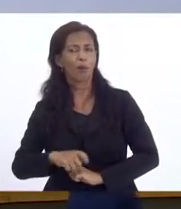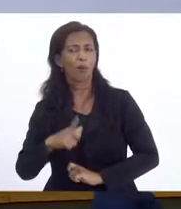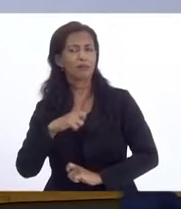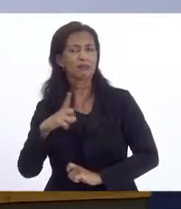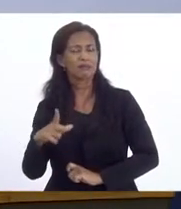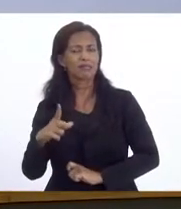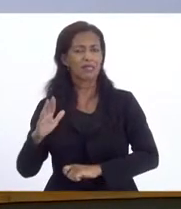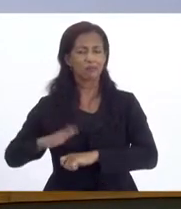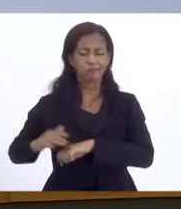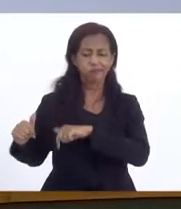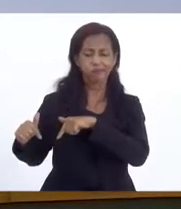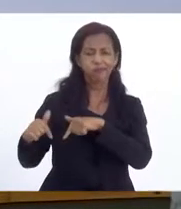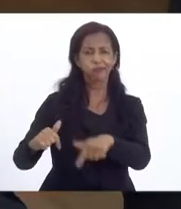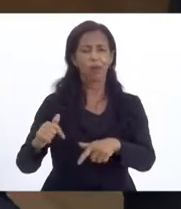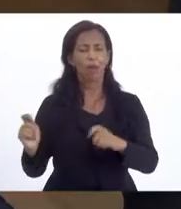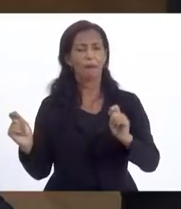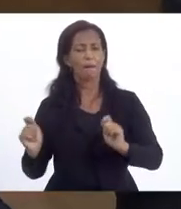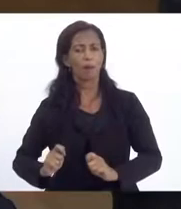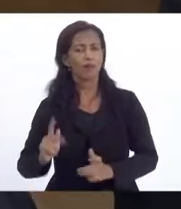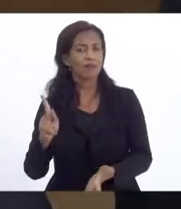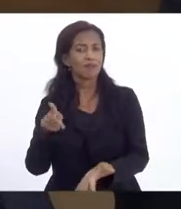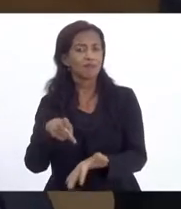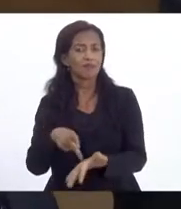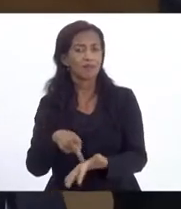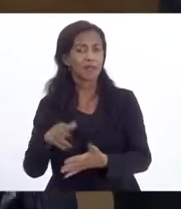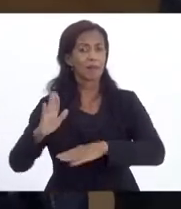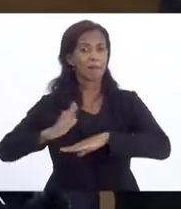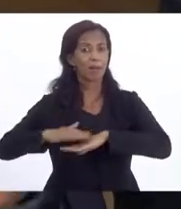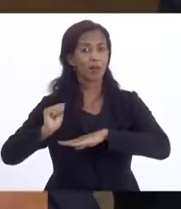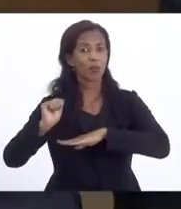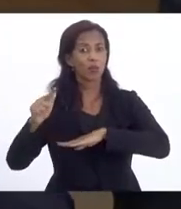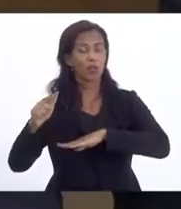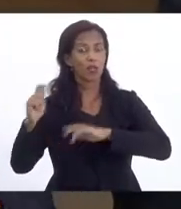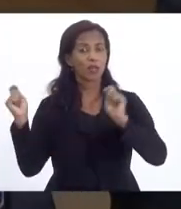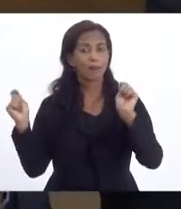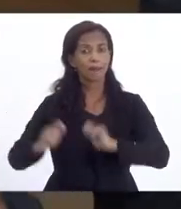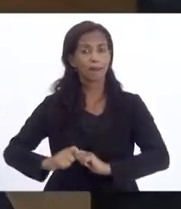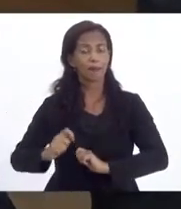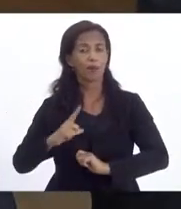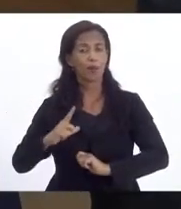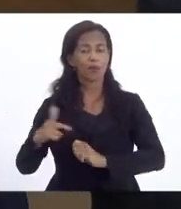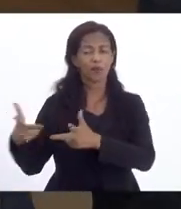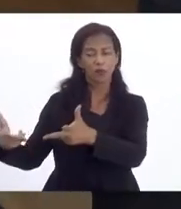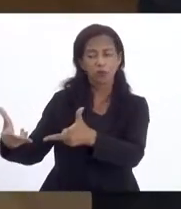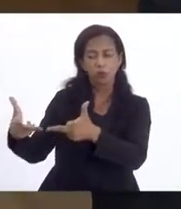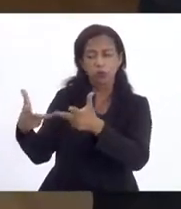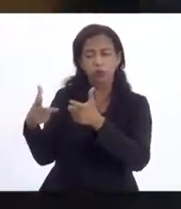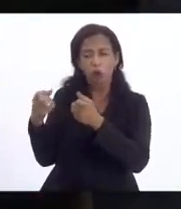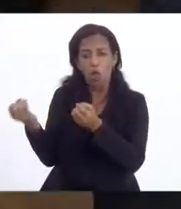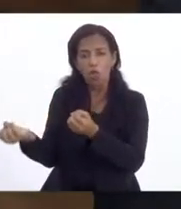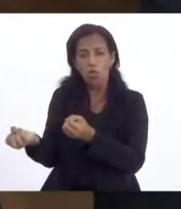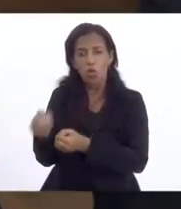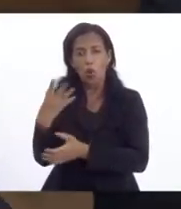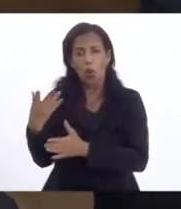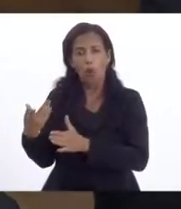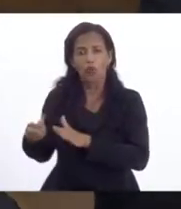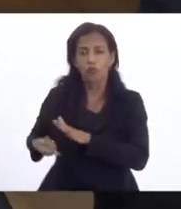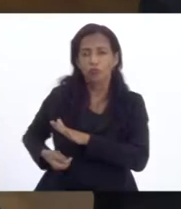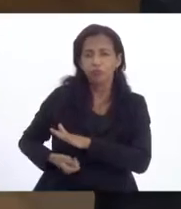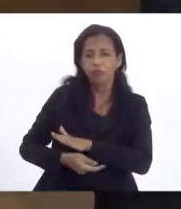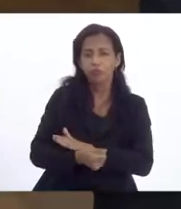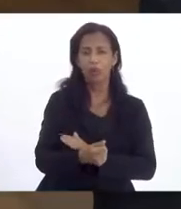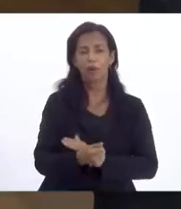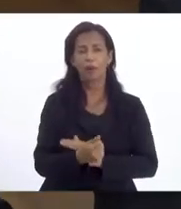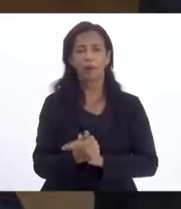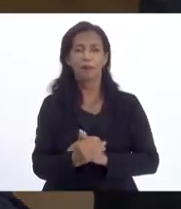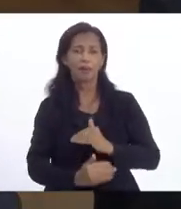ser executados, serem realidades, e mais que isso, projetos que possam atrair novos investimentos para gerar o